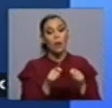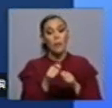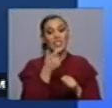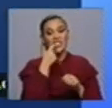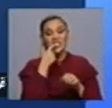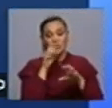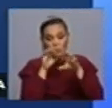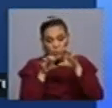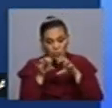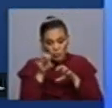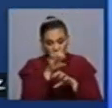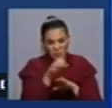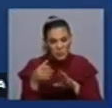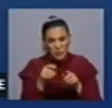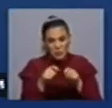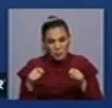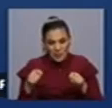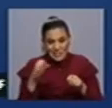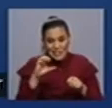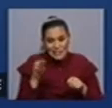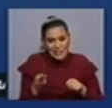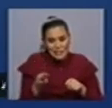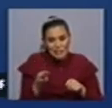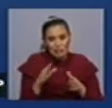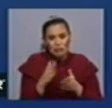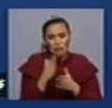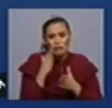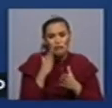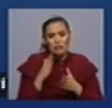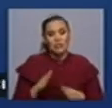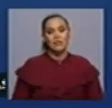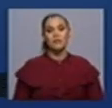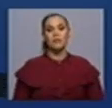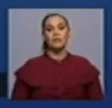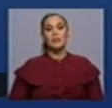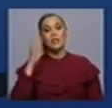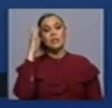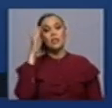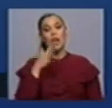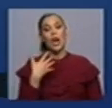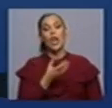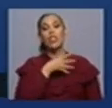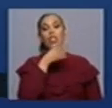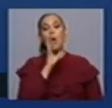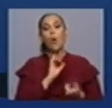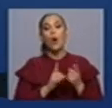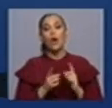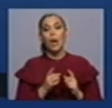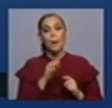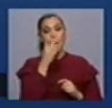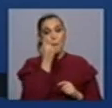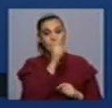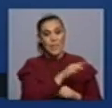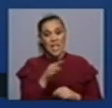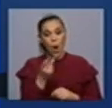calhaus, de aproximadamente centímetros, a escala centimétrica. Esta teoria agora diz o seguinte: depois desse 1 milhão de anos,